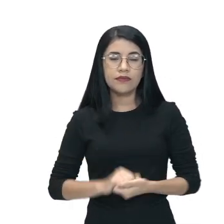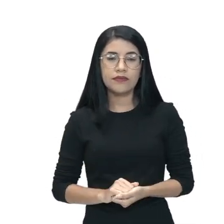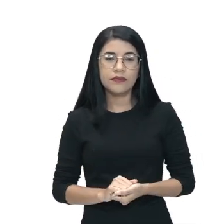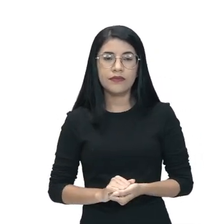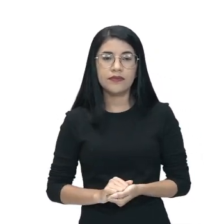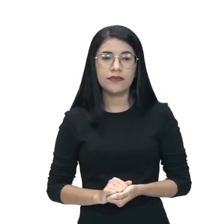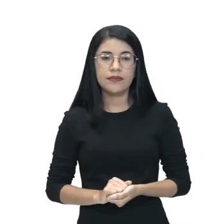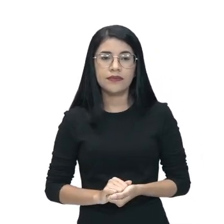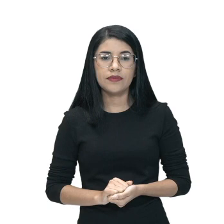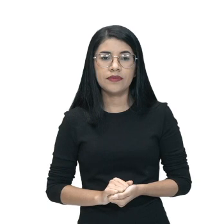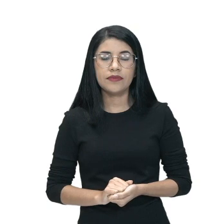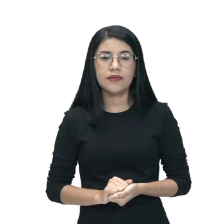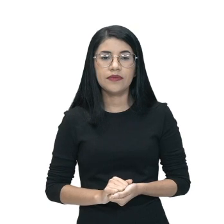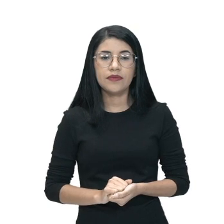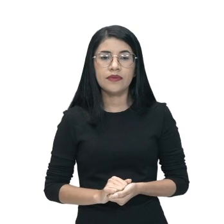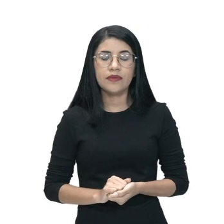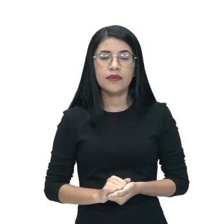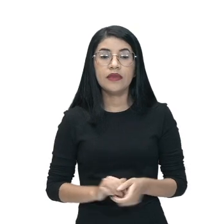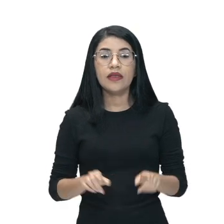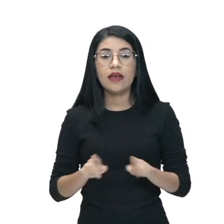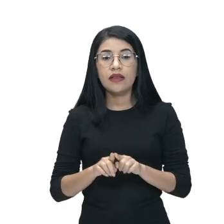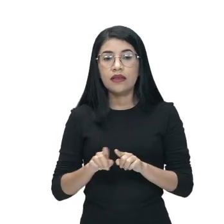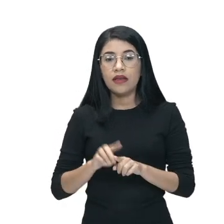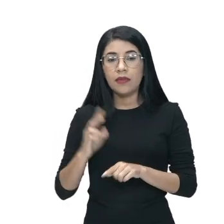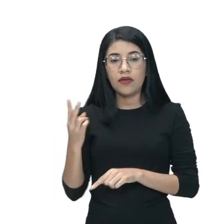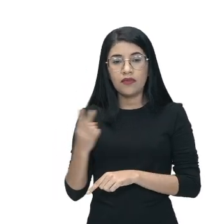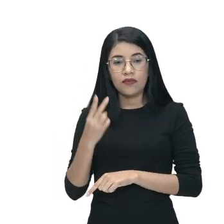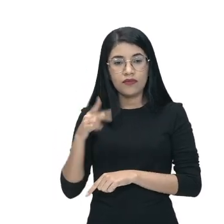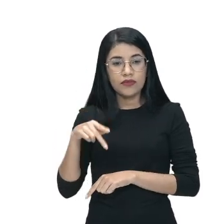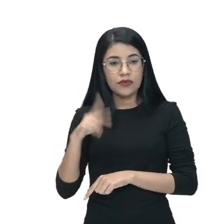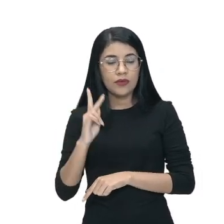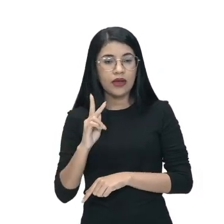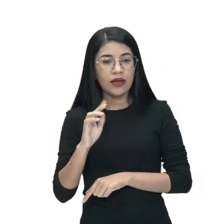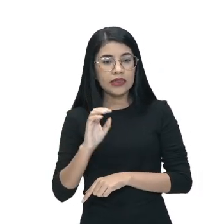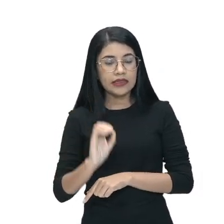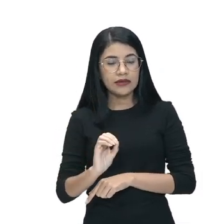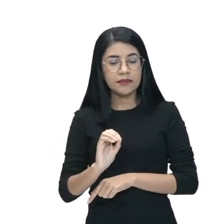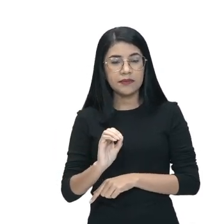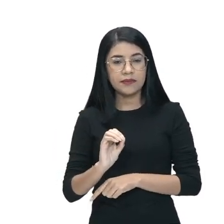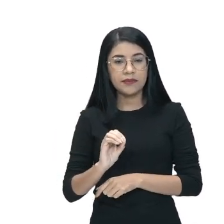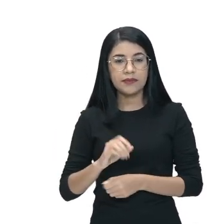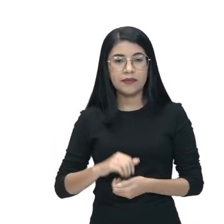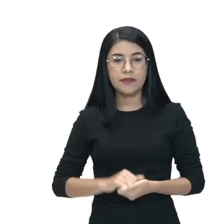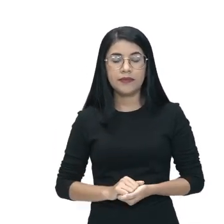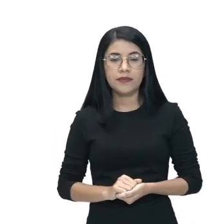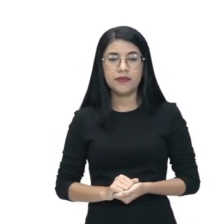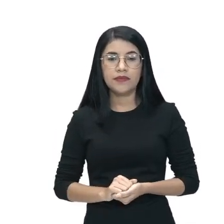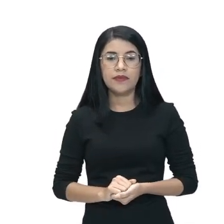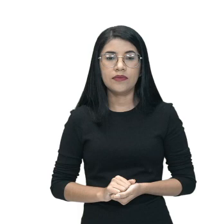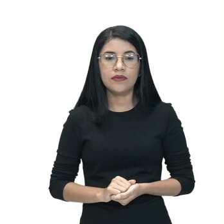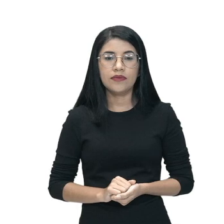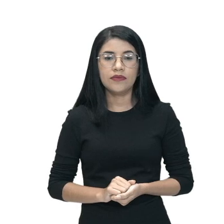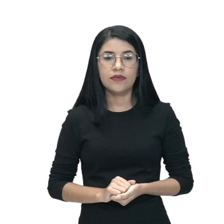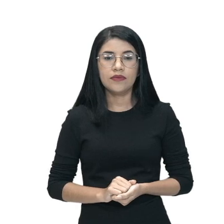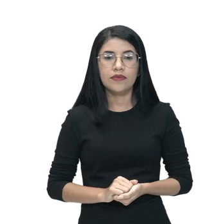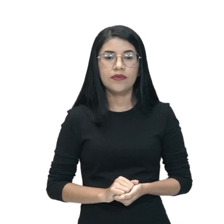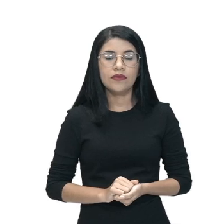que, o valor de K é o valor para o vácuo, que é 9